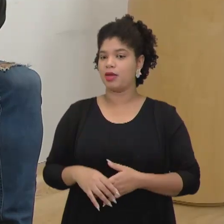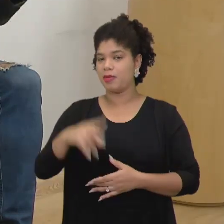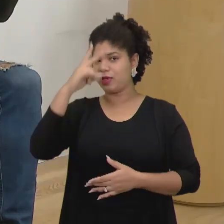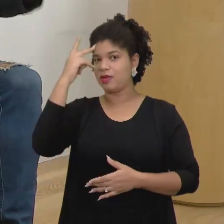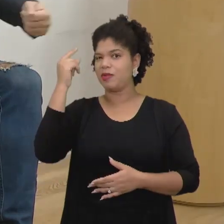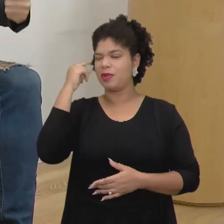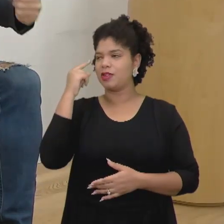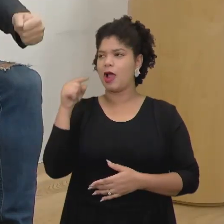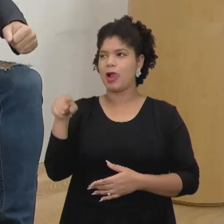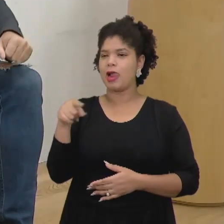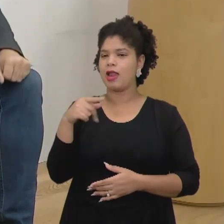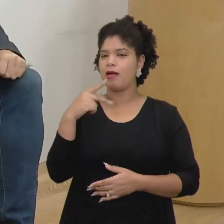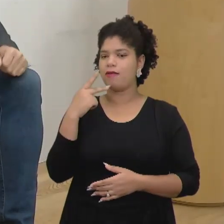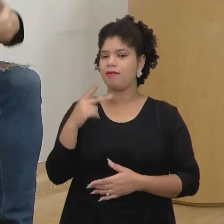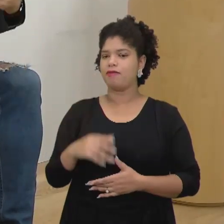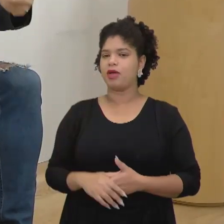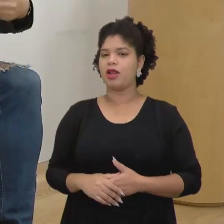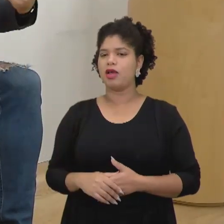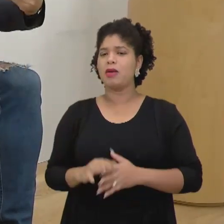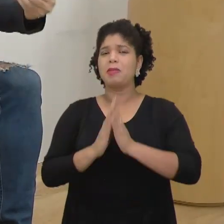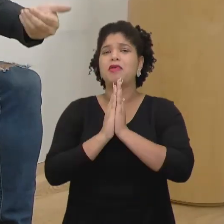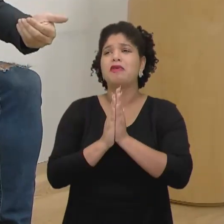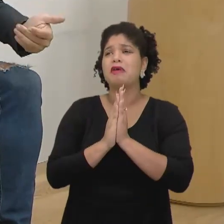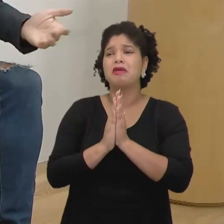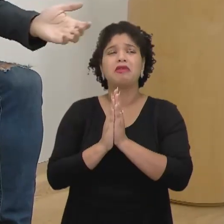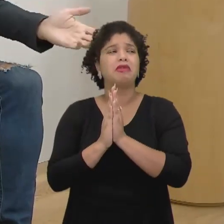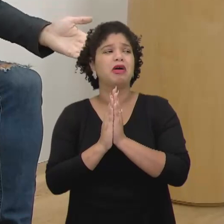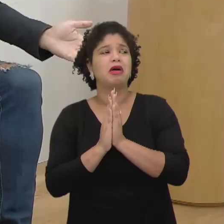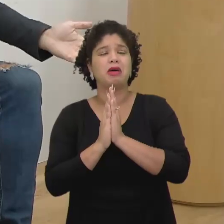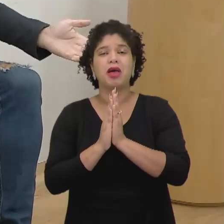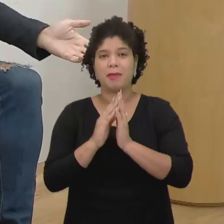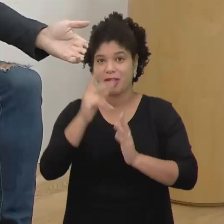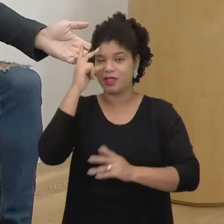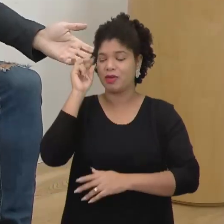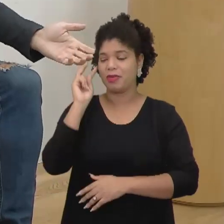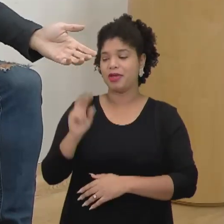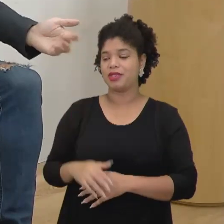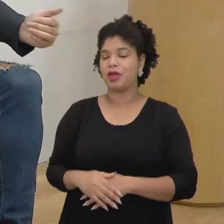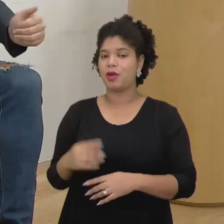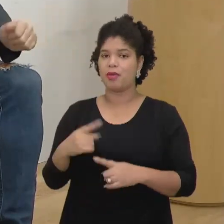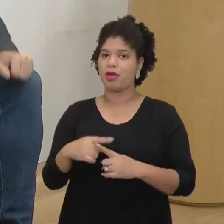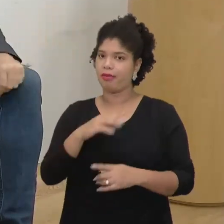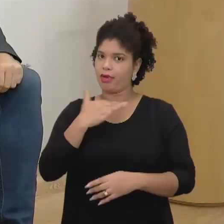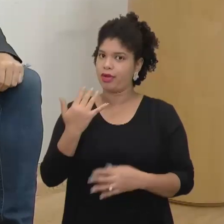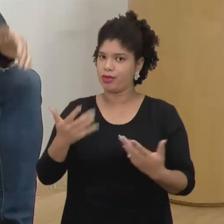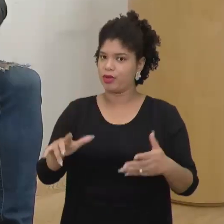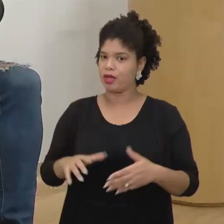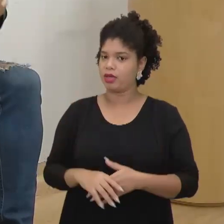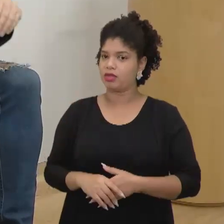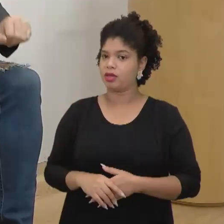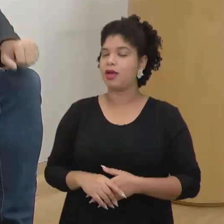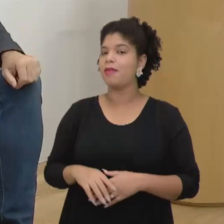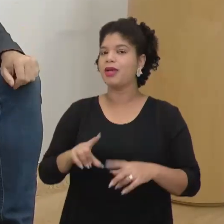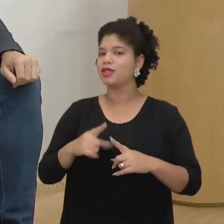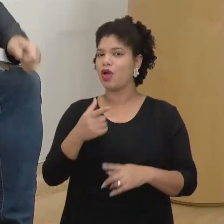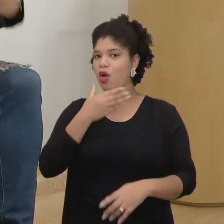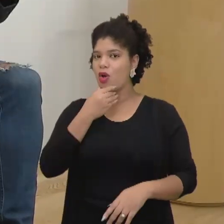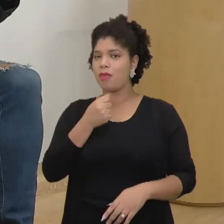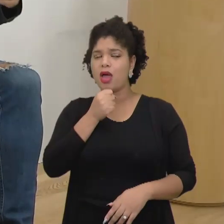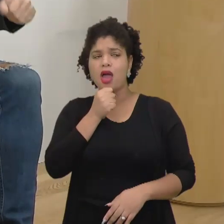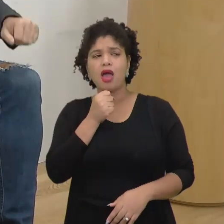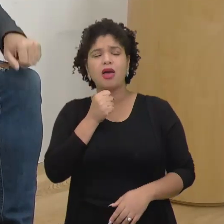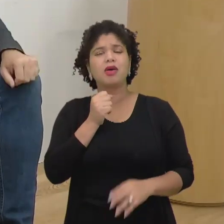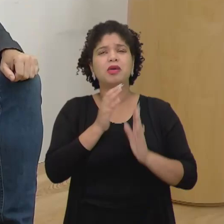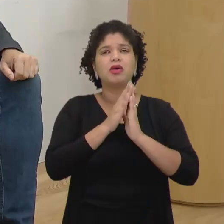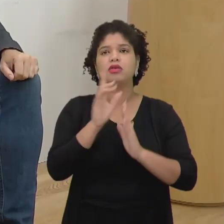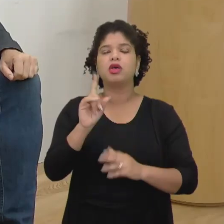ia, né, suplicar por clemência, afinal de contas, ninguém quer perder a vida, Sim. ele muda tudo. Ele começa